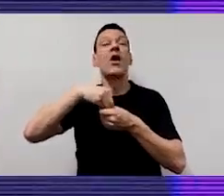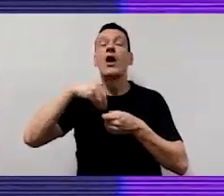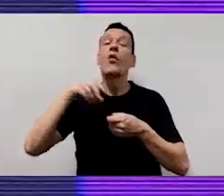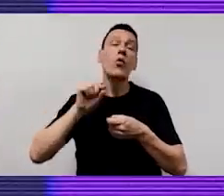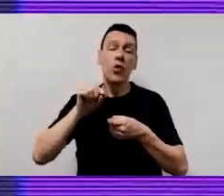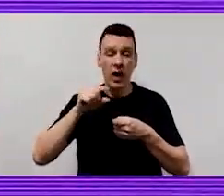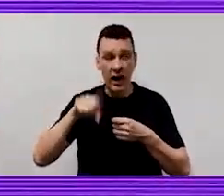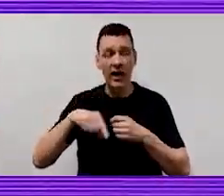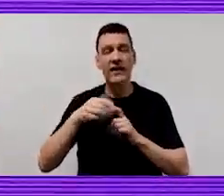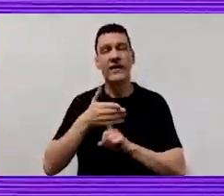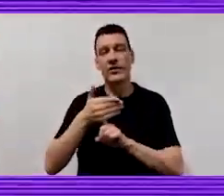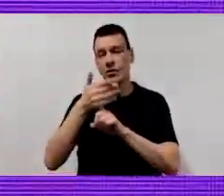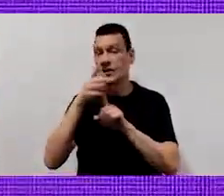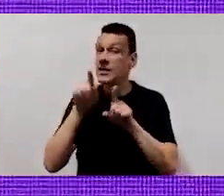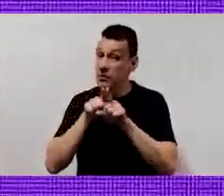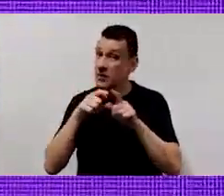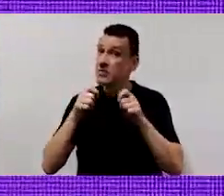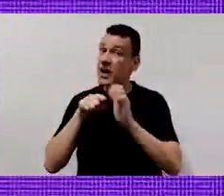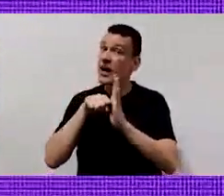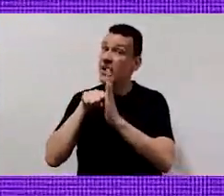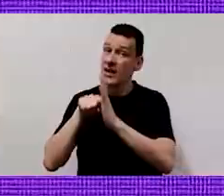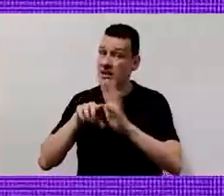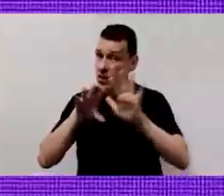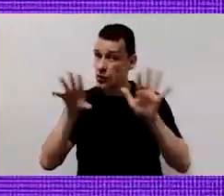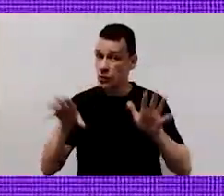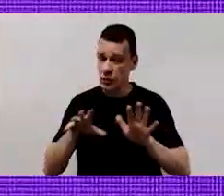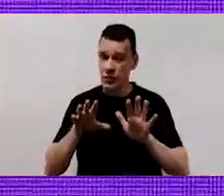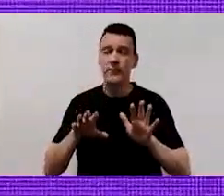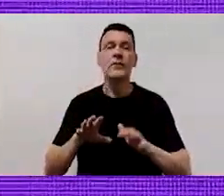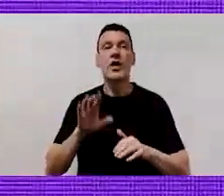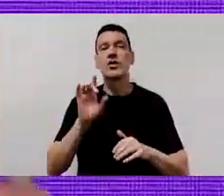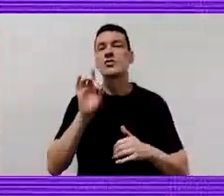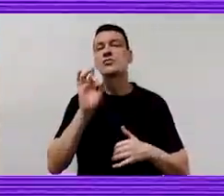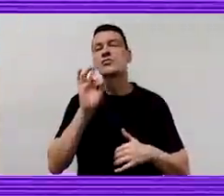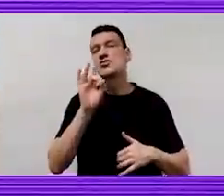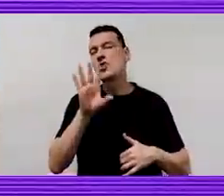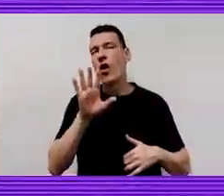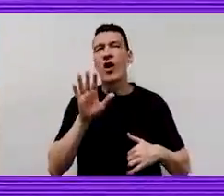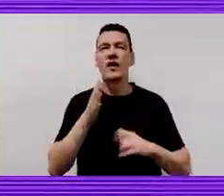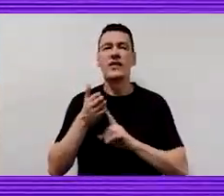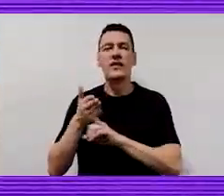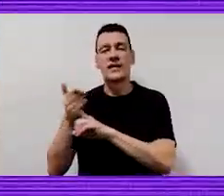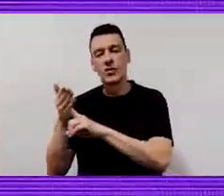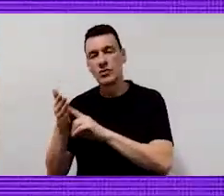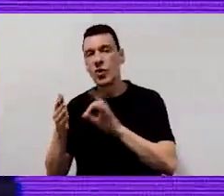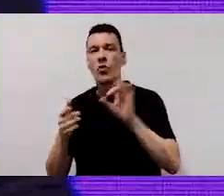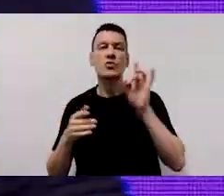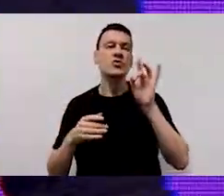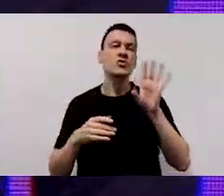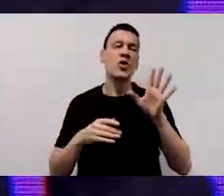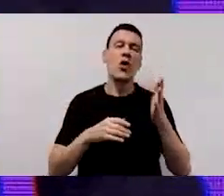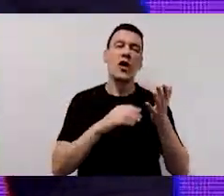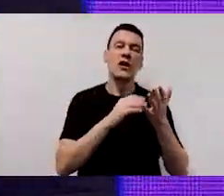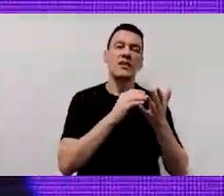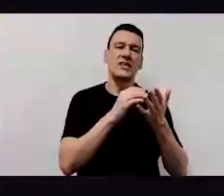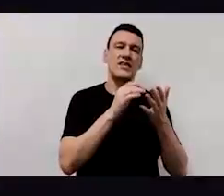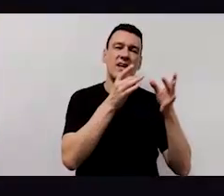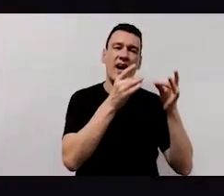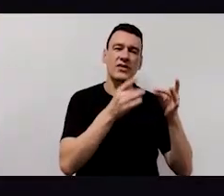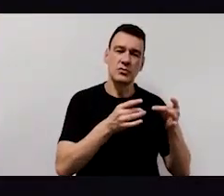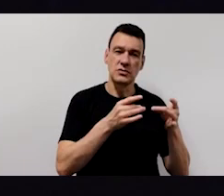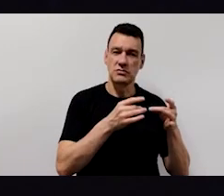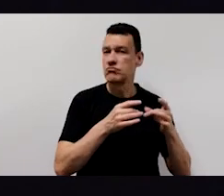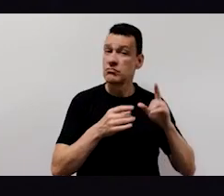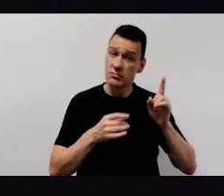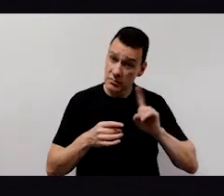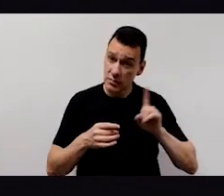importante, apenas tecnologia, apenas dados não funcionam. Você precisa saber usá-los, colocar inteligência para